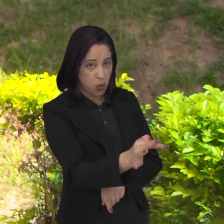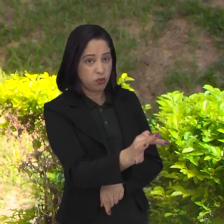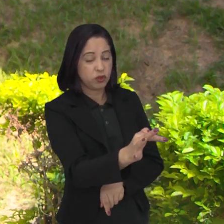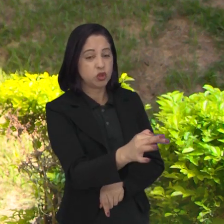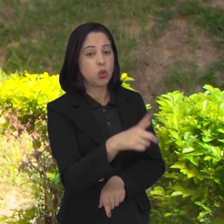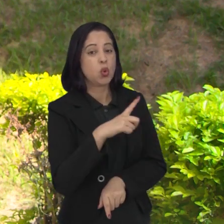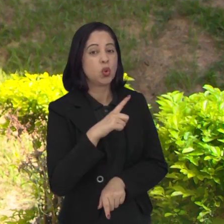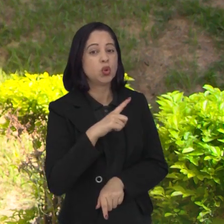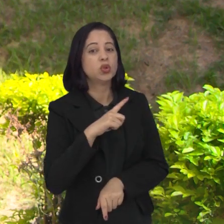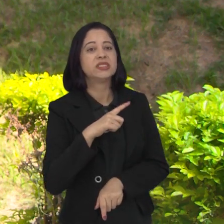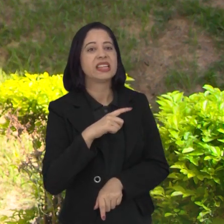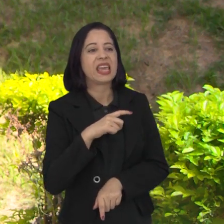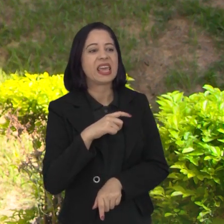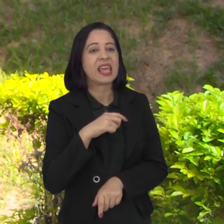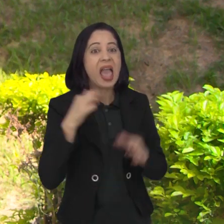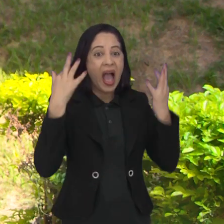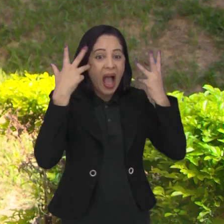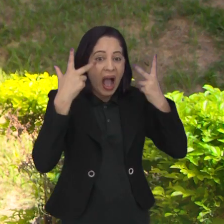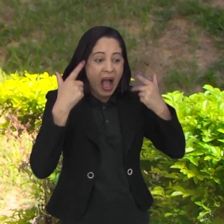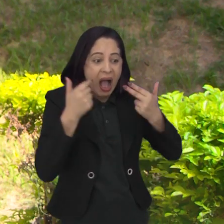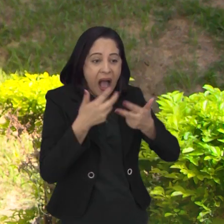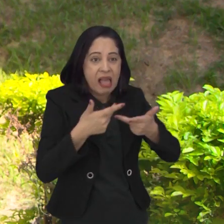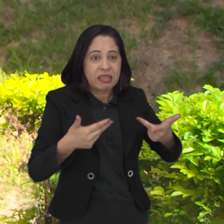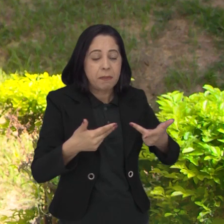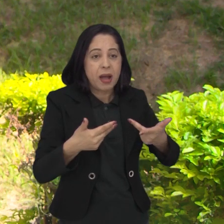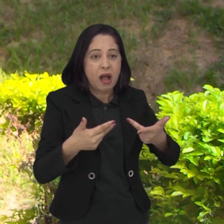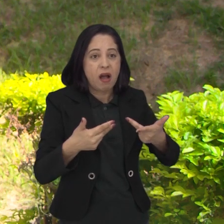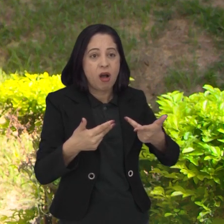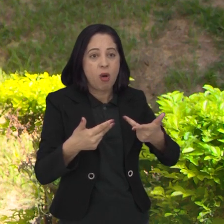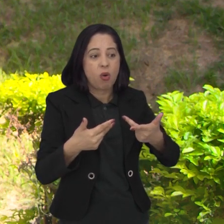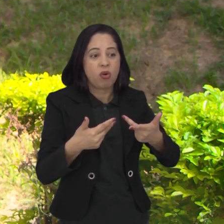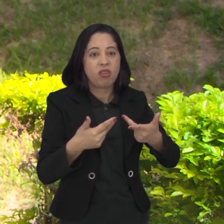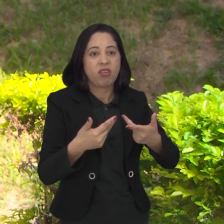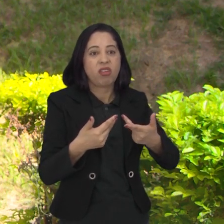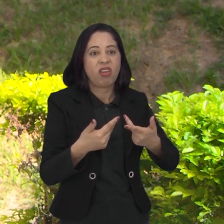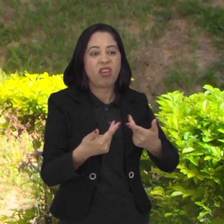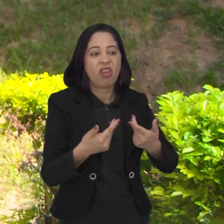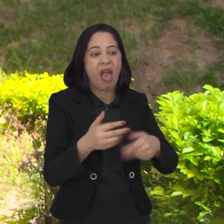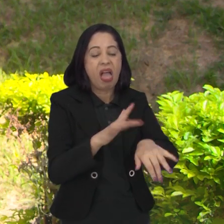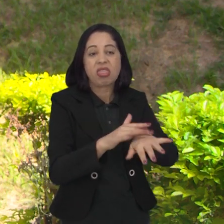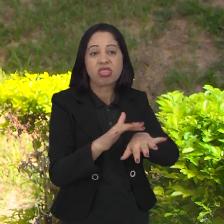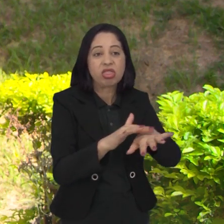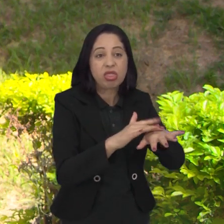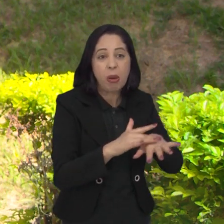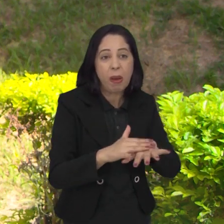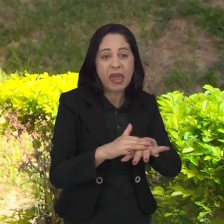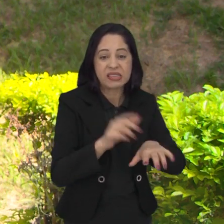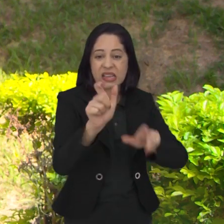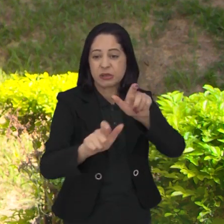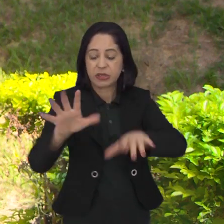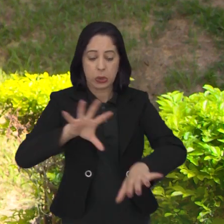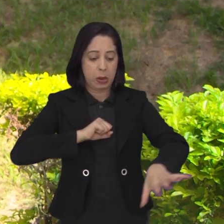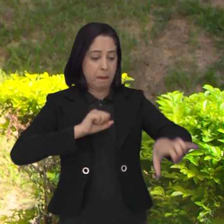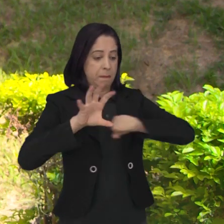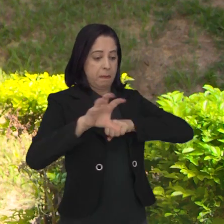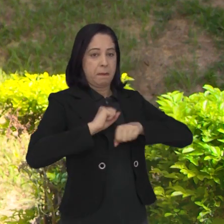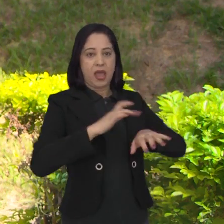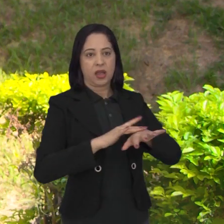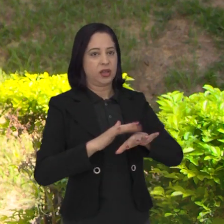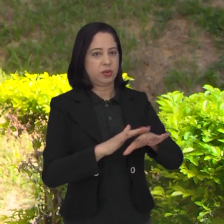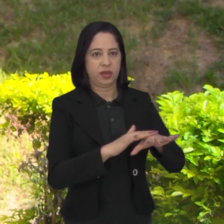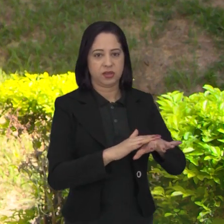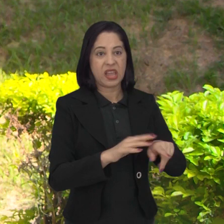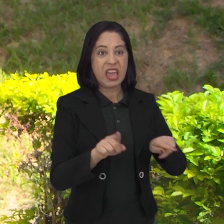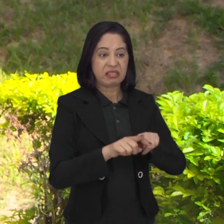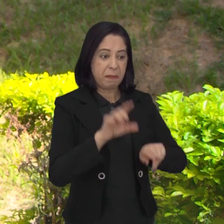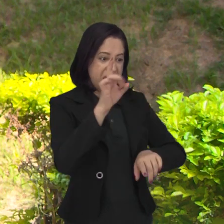né? Então a gente vai ter animais que muitas vezes causam problemas de saúde para a população daquela região, e a questão do descarte inadequado, ela